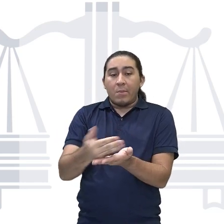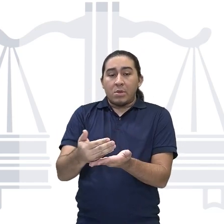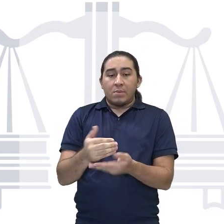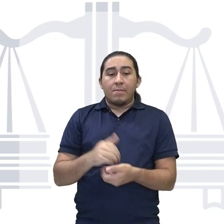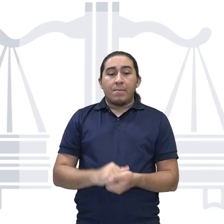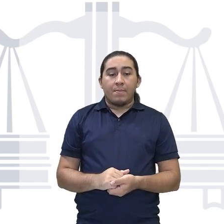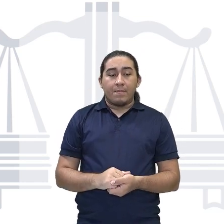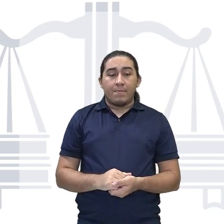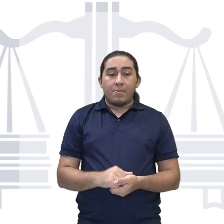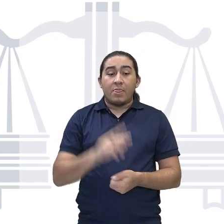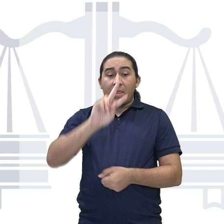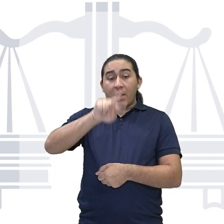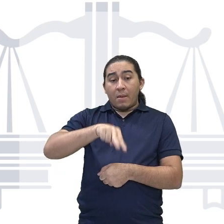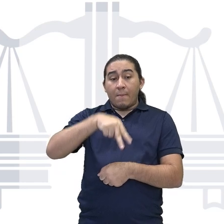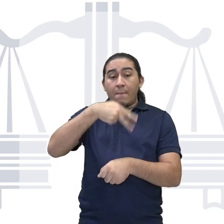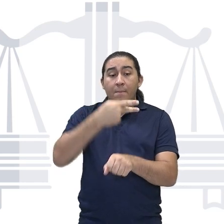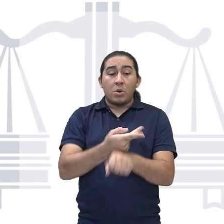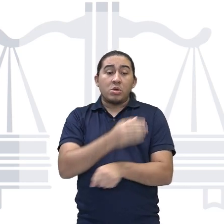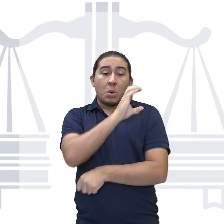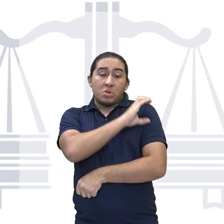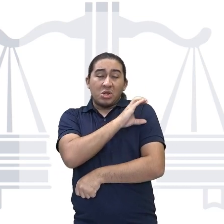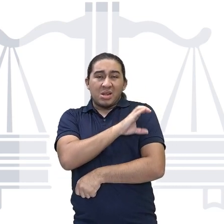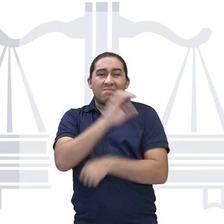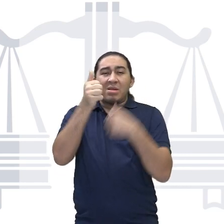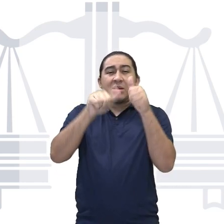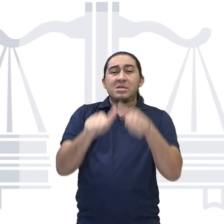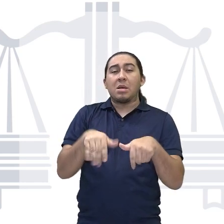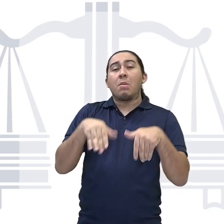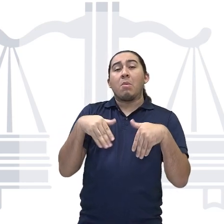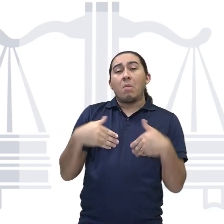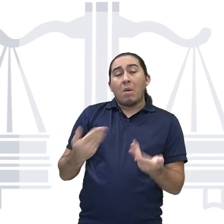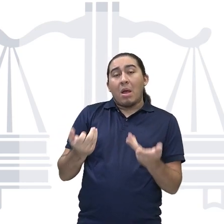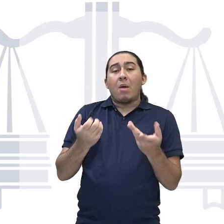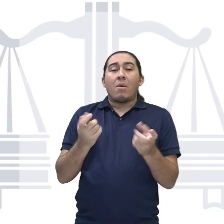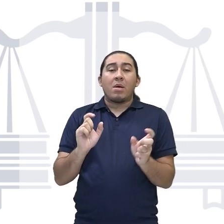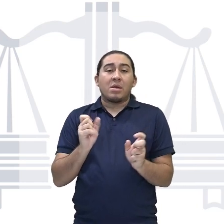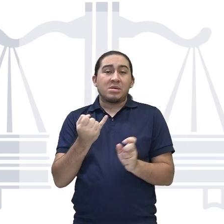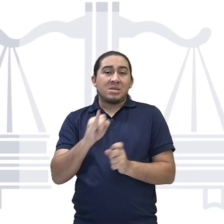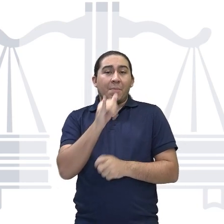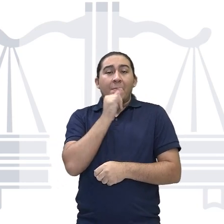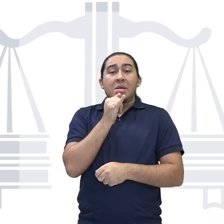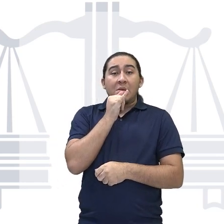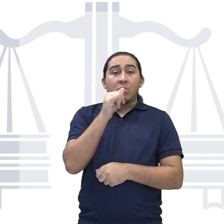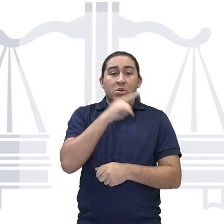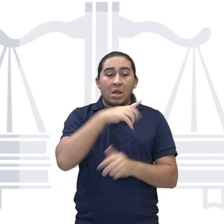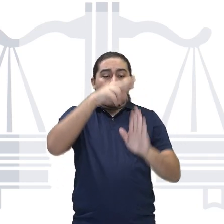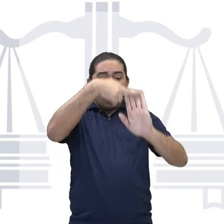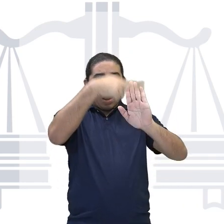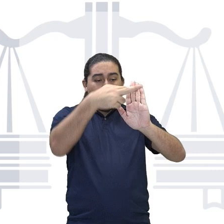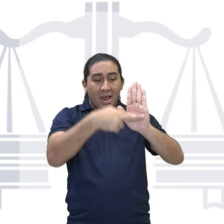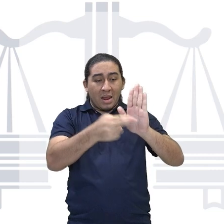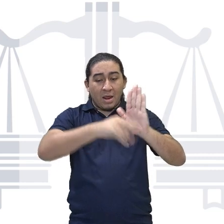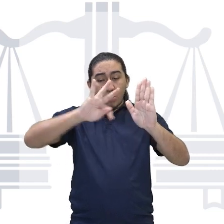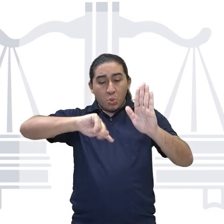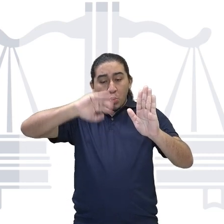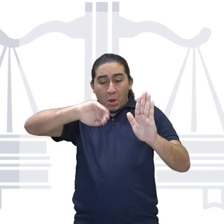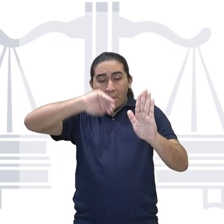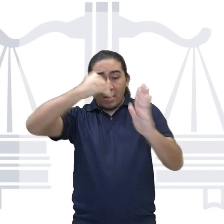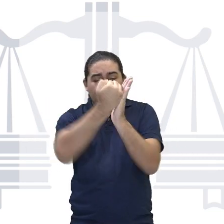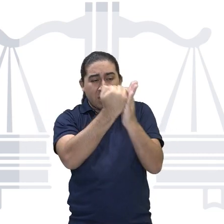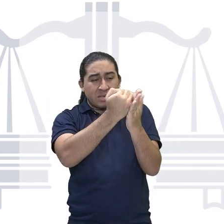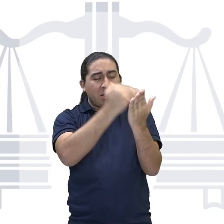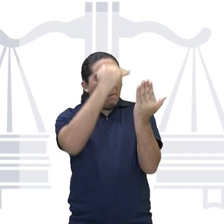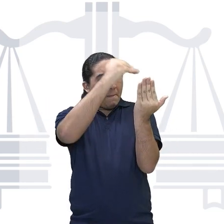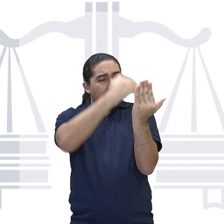requisitos. A coordenadoria verifica os requisitos mínimos não atendidos, se são atendidos, confirma a lista de alunos,